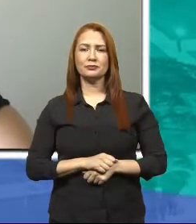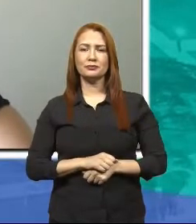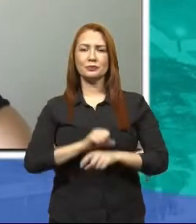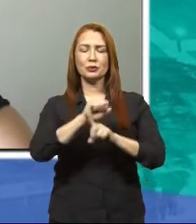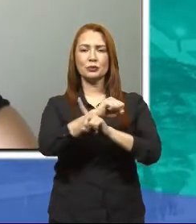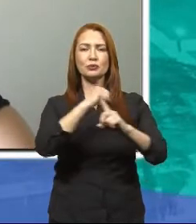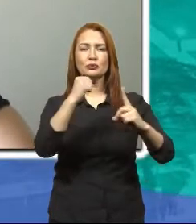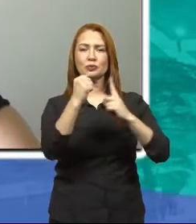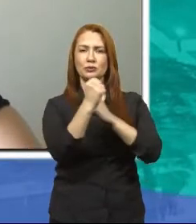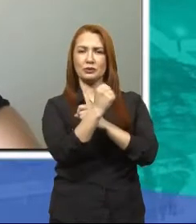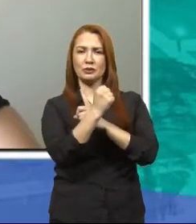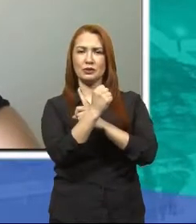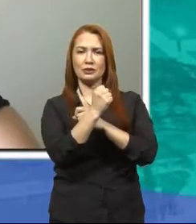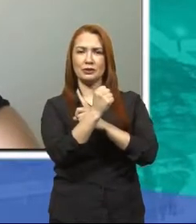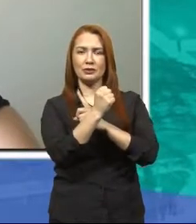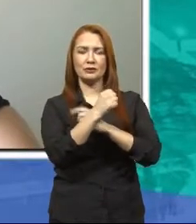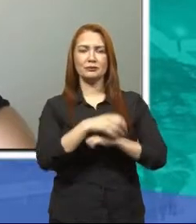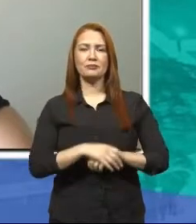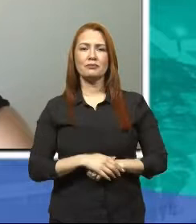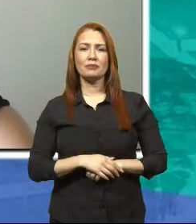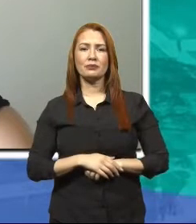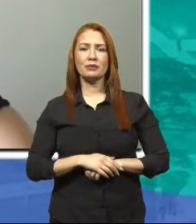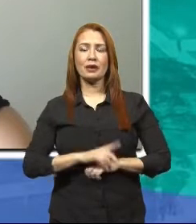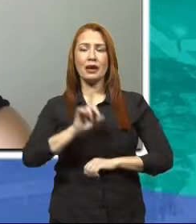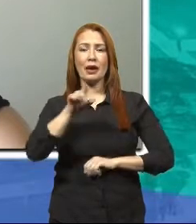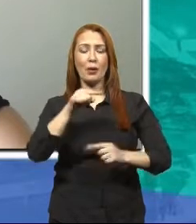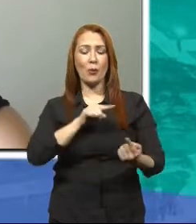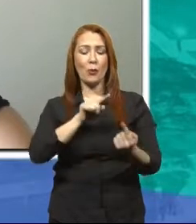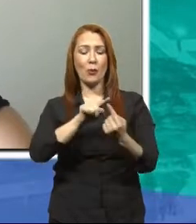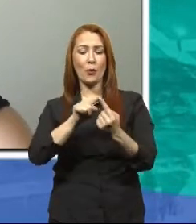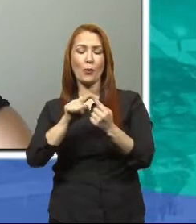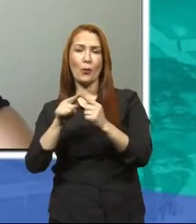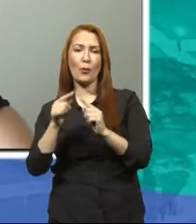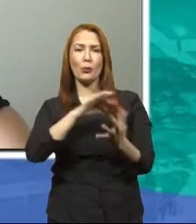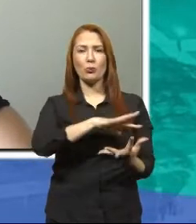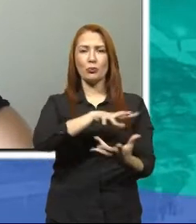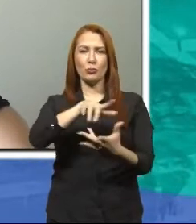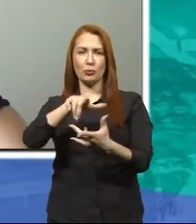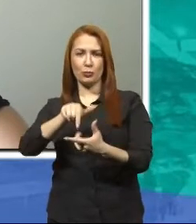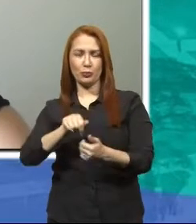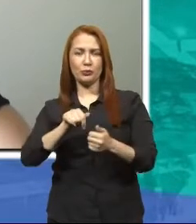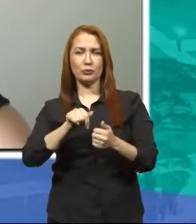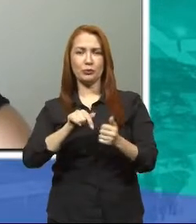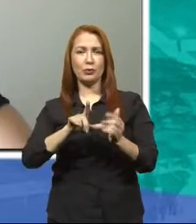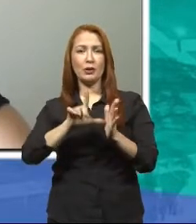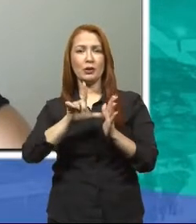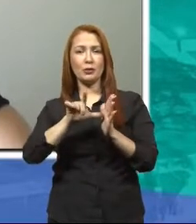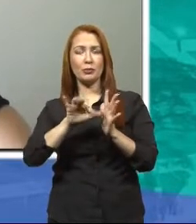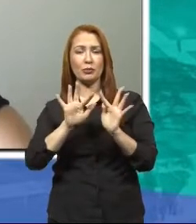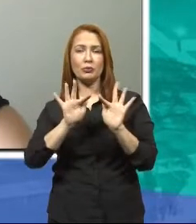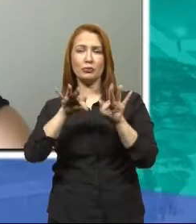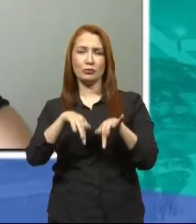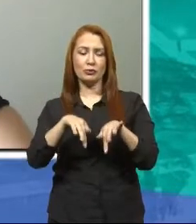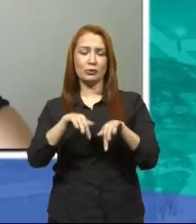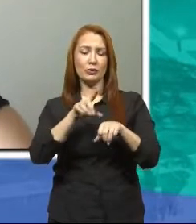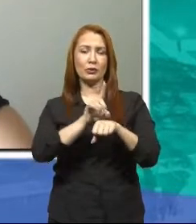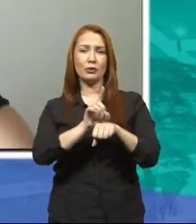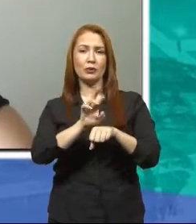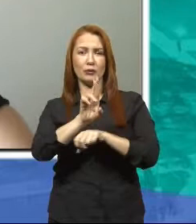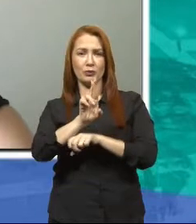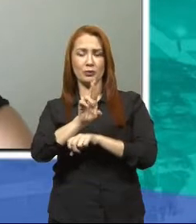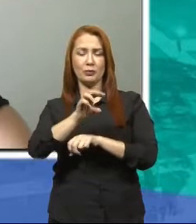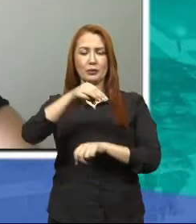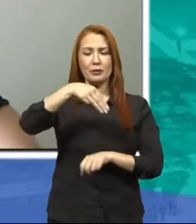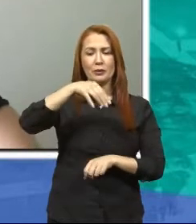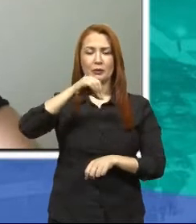na categoria Conectores Globais. E, por final, nós vamos ouvir o Dr. Milton